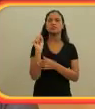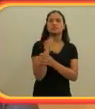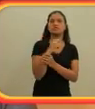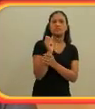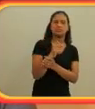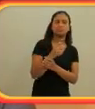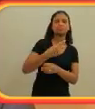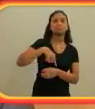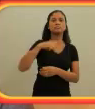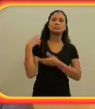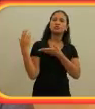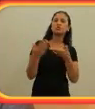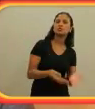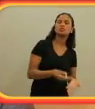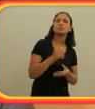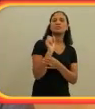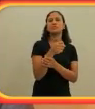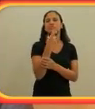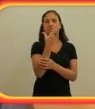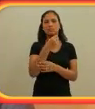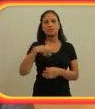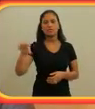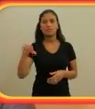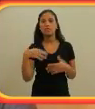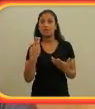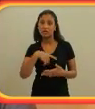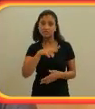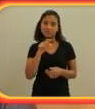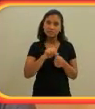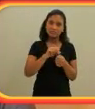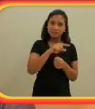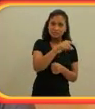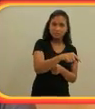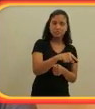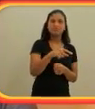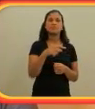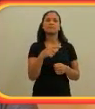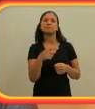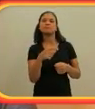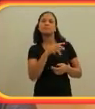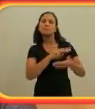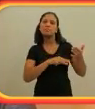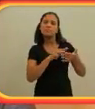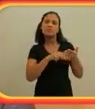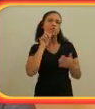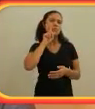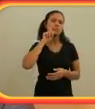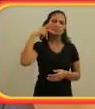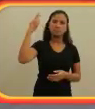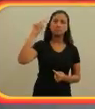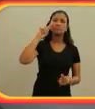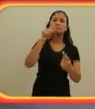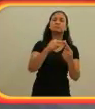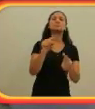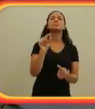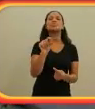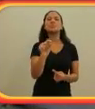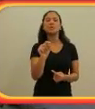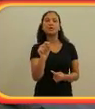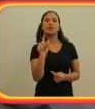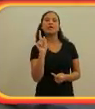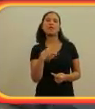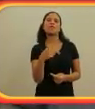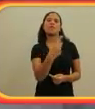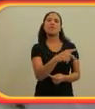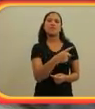A gente trouxe essa terapia em 2009, quando a gente foi fazer a formação do método nos Estados Unidos. O